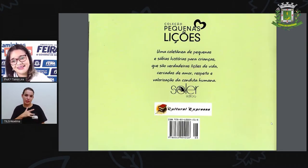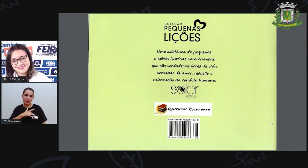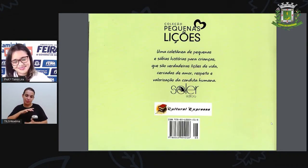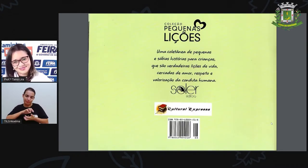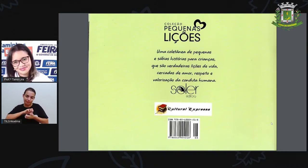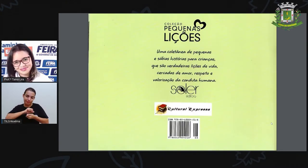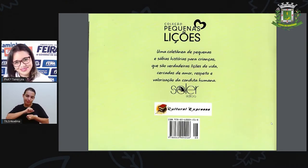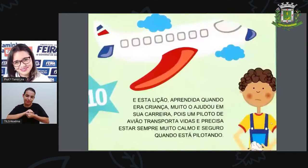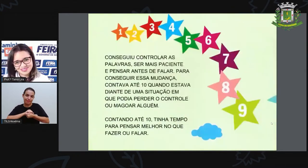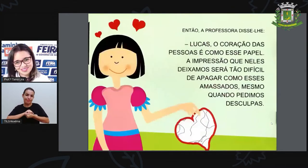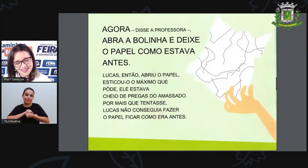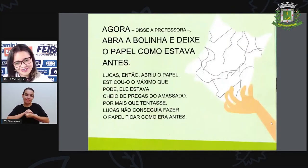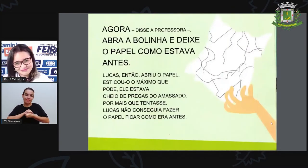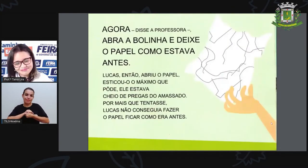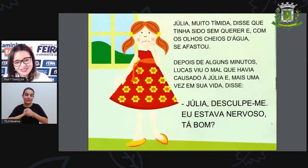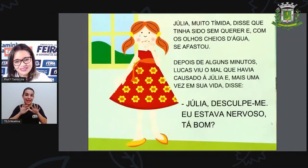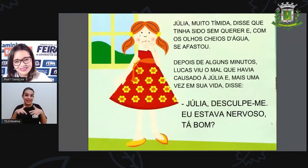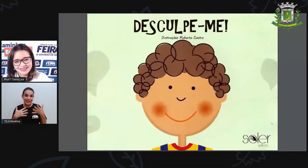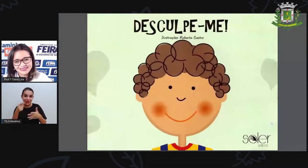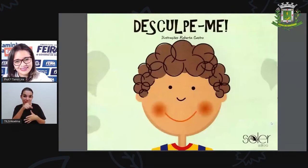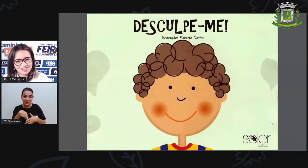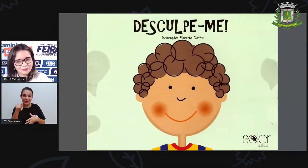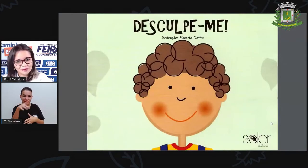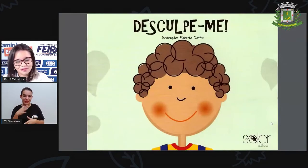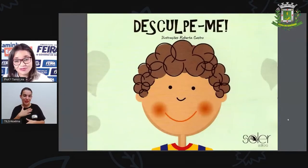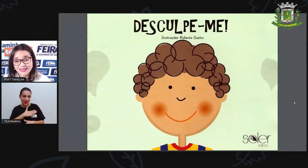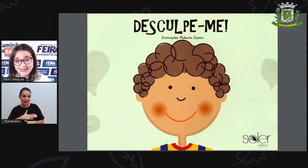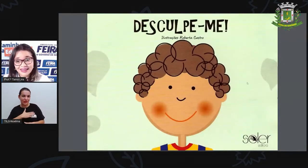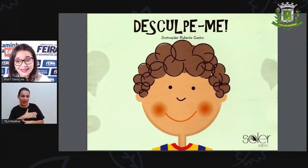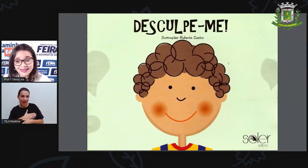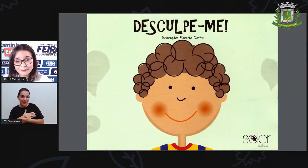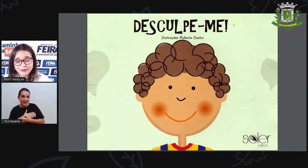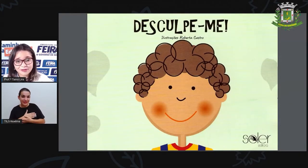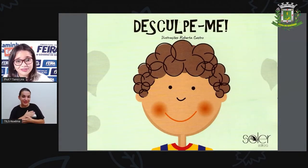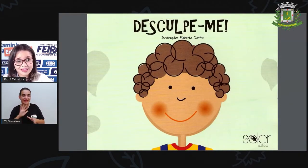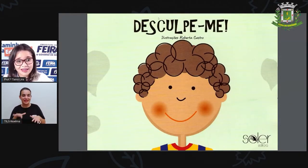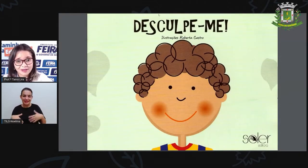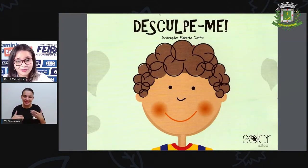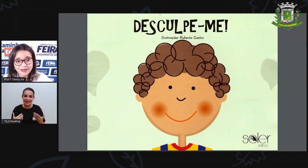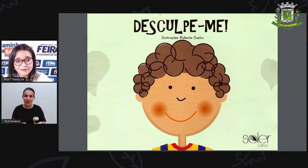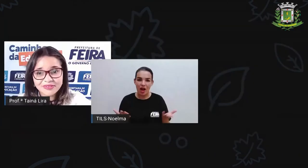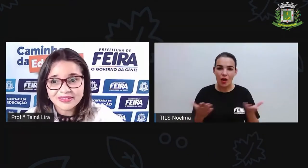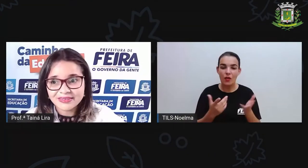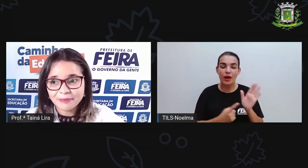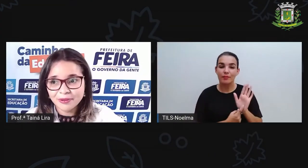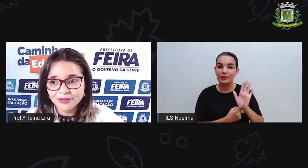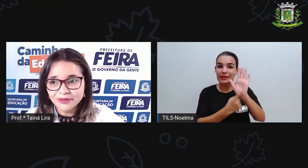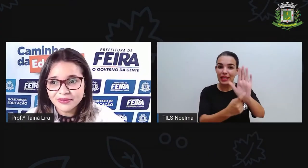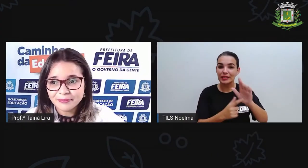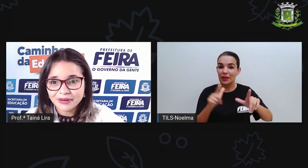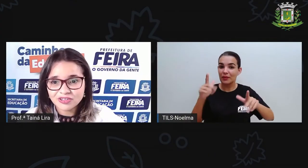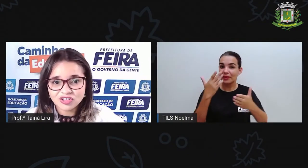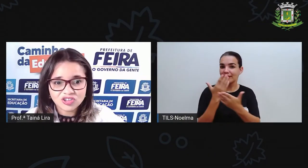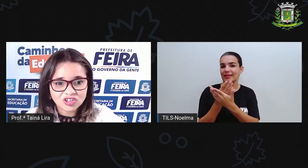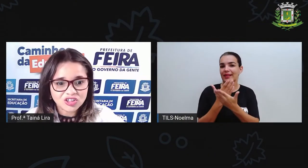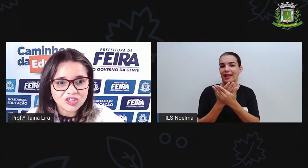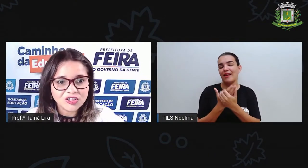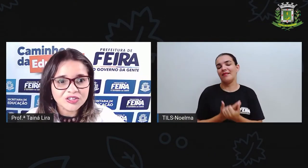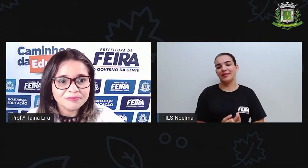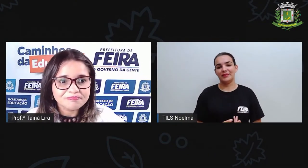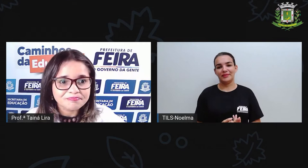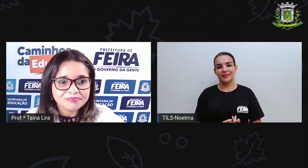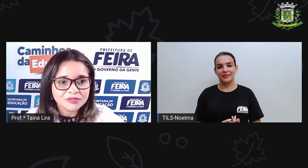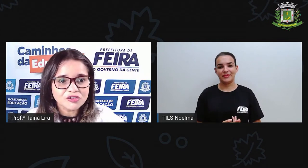E aí, segundo ano, gostaram? Deixa a prova voltar lá para a nossa aula, tá bom? Para a gente